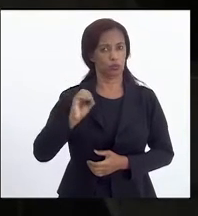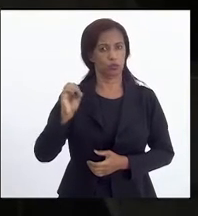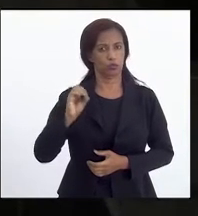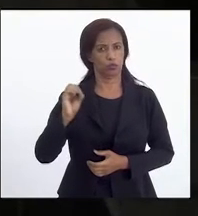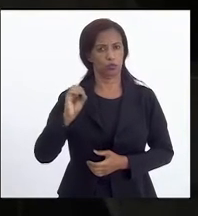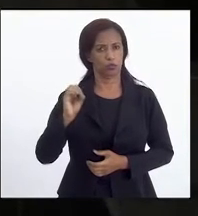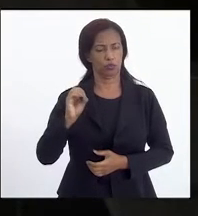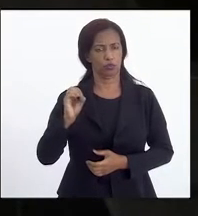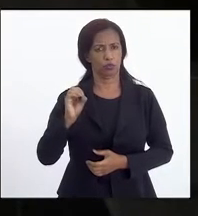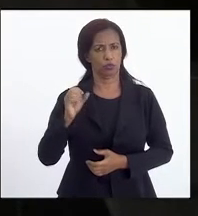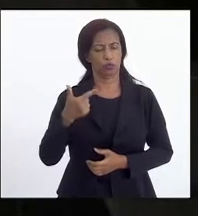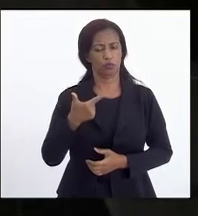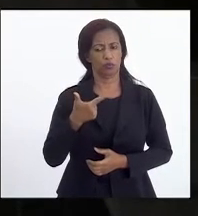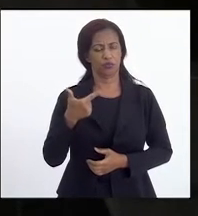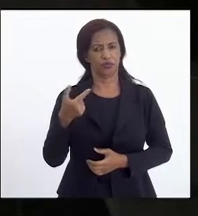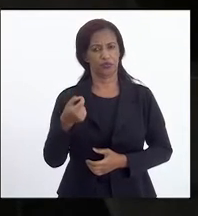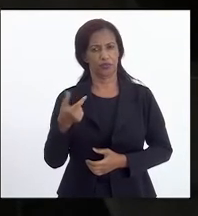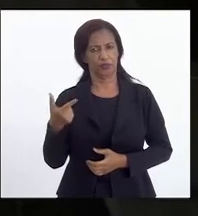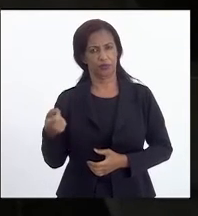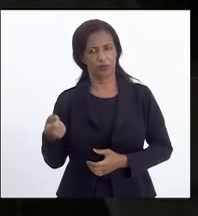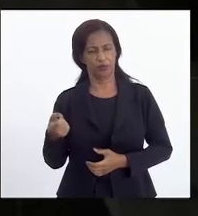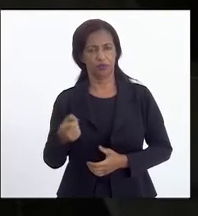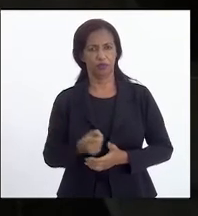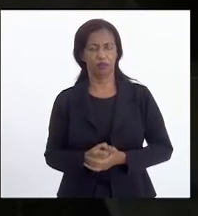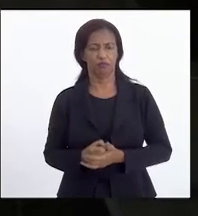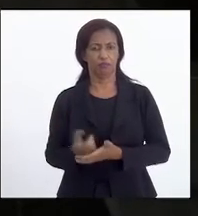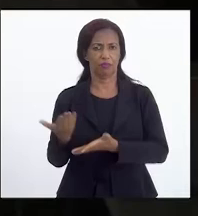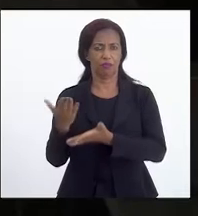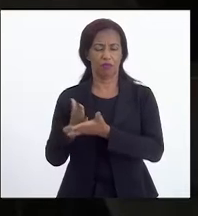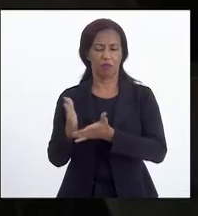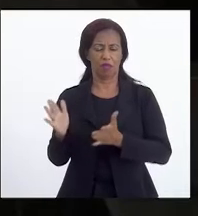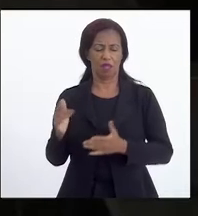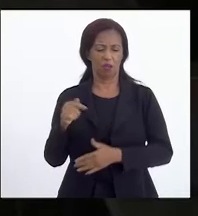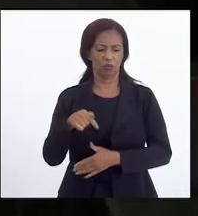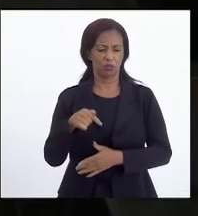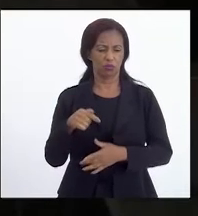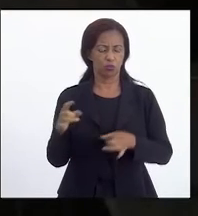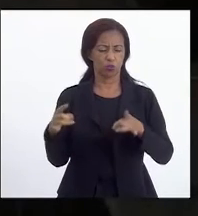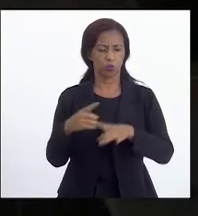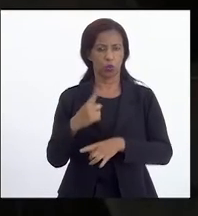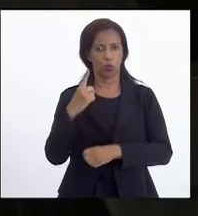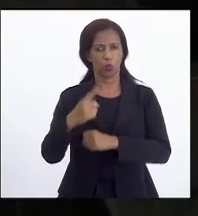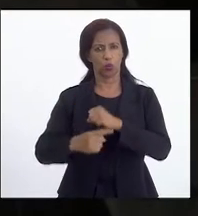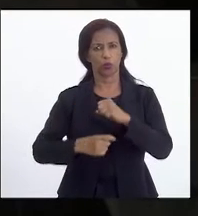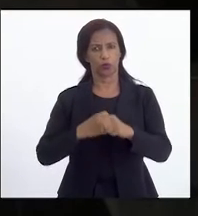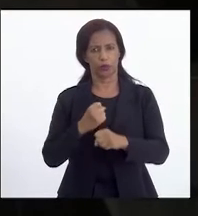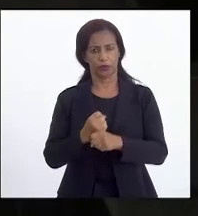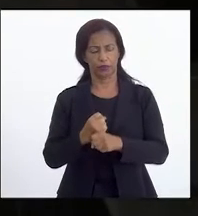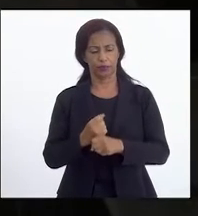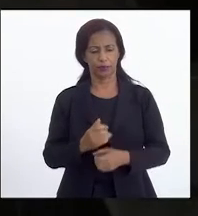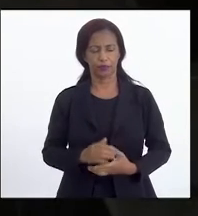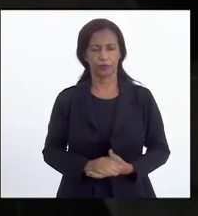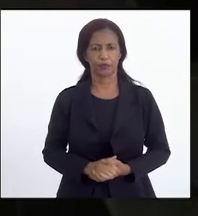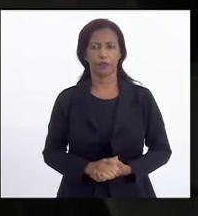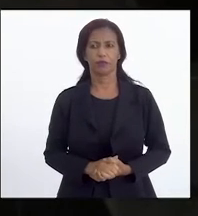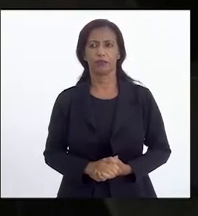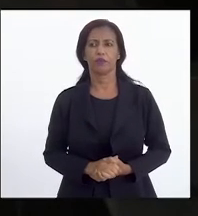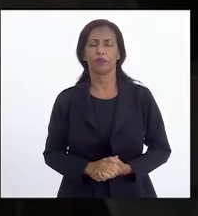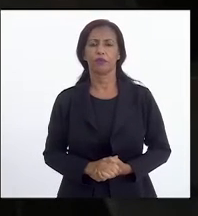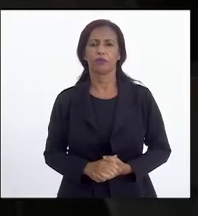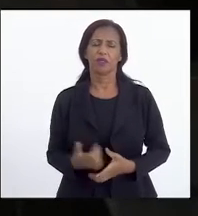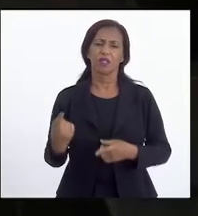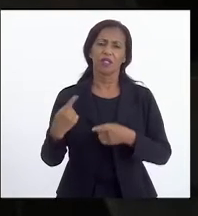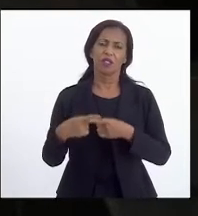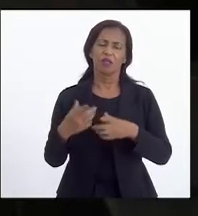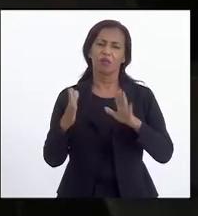de dois mil e vinte acabou de fazer um ano bom e